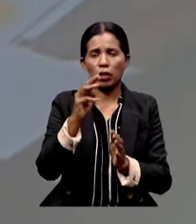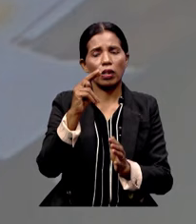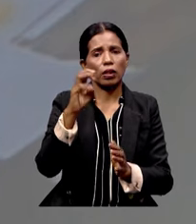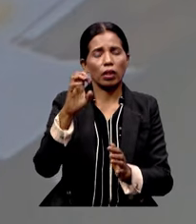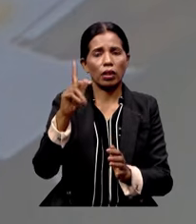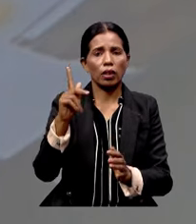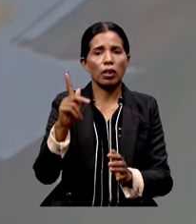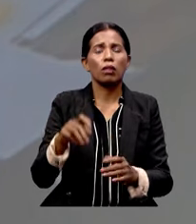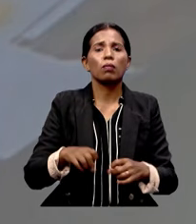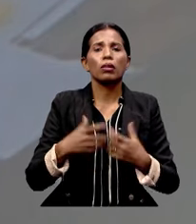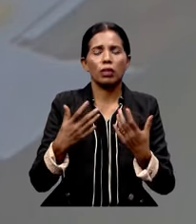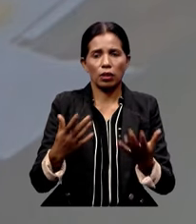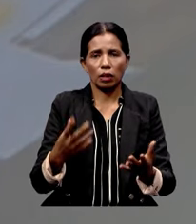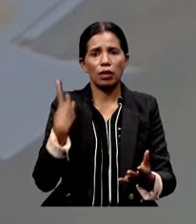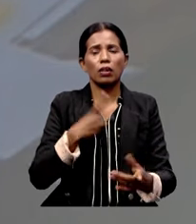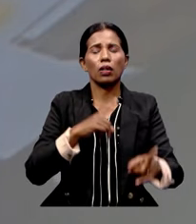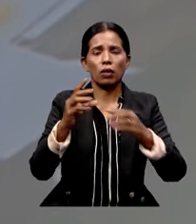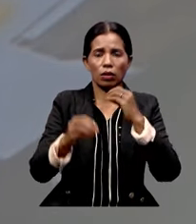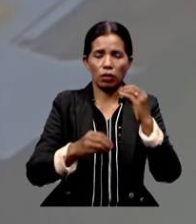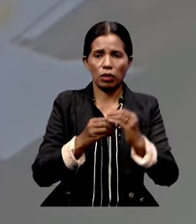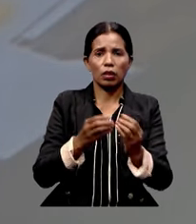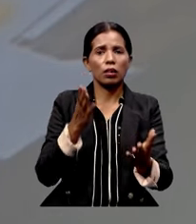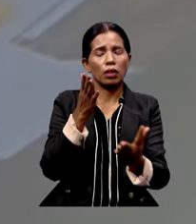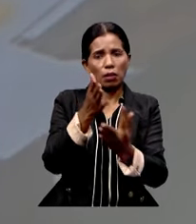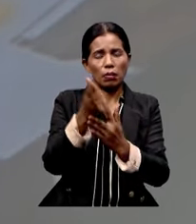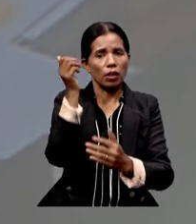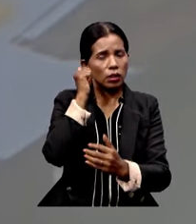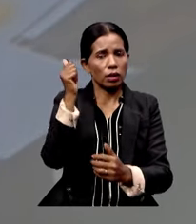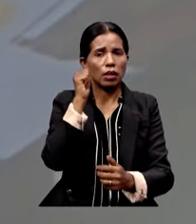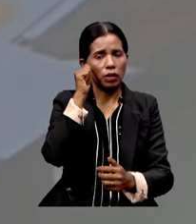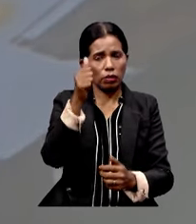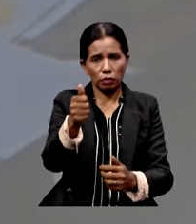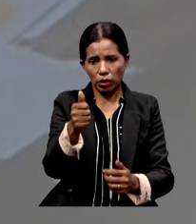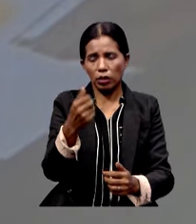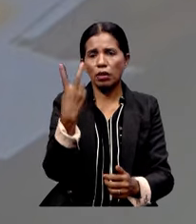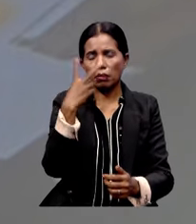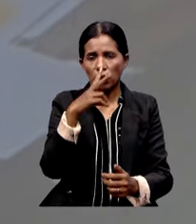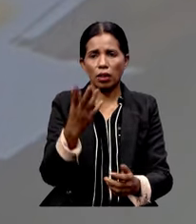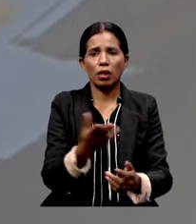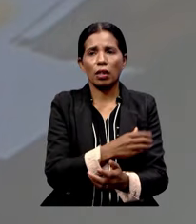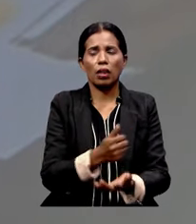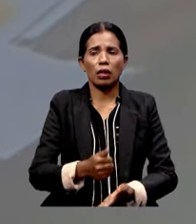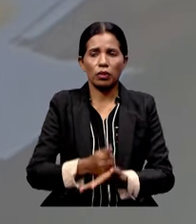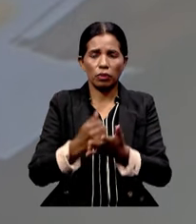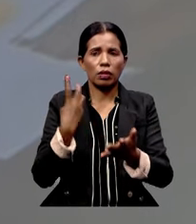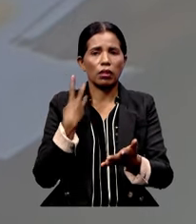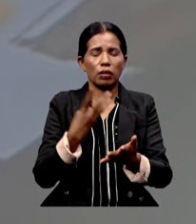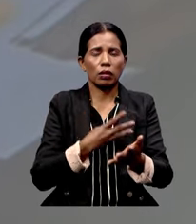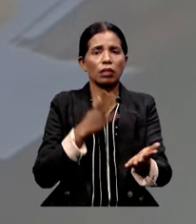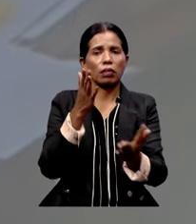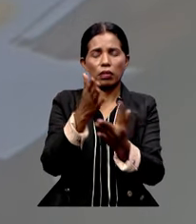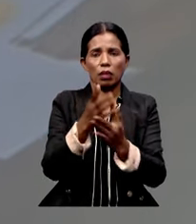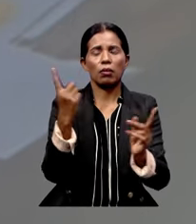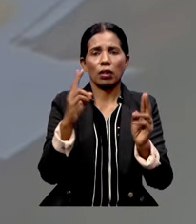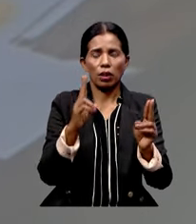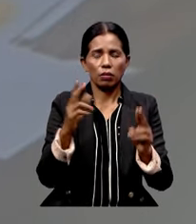ensá. Lulio, quando ele colhe, quando a adesão para a ASEAN, ativista Sira, mas ida, né, apoia, e está a tua adere lá, para a ASEAN,